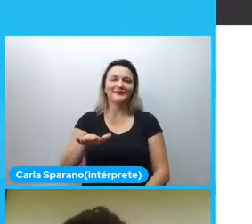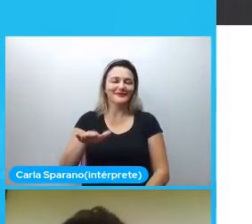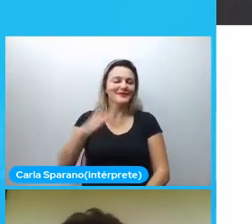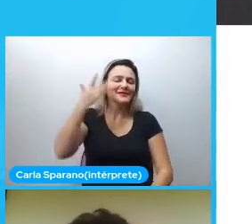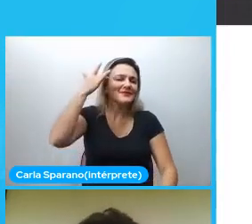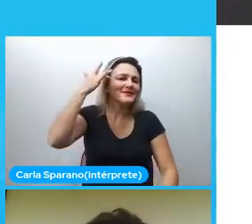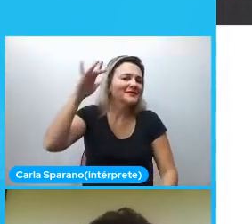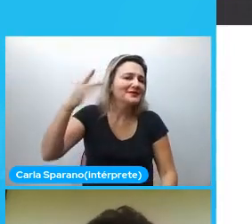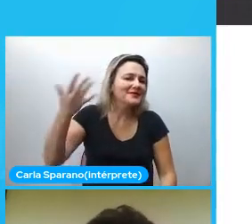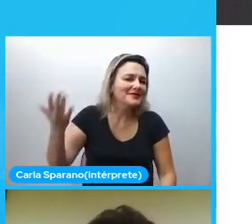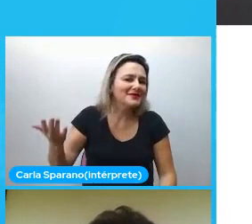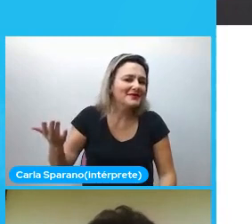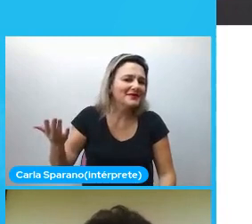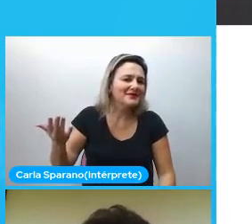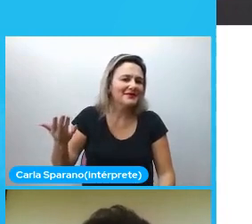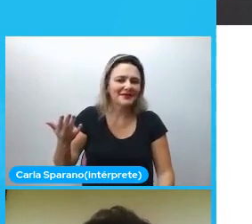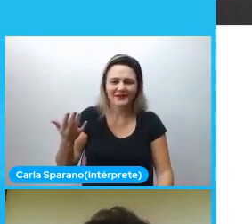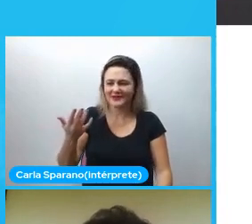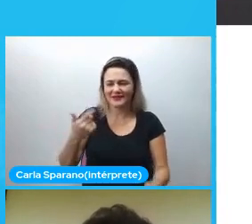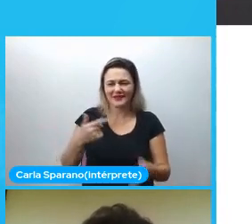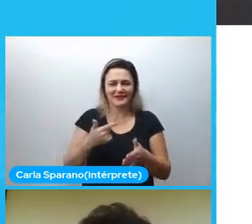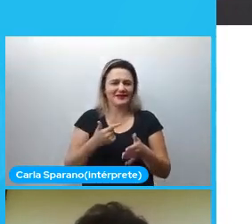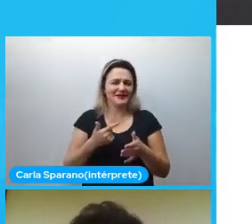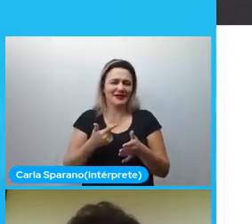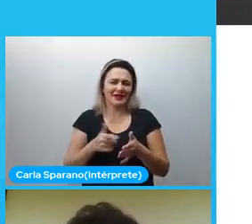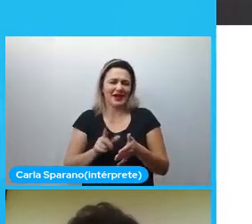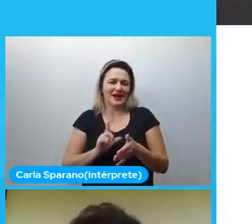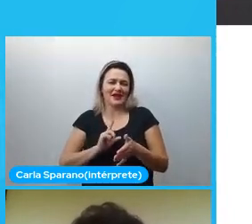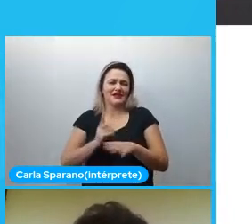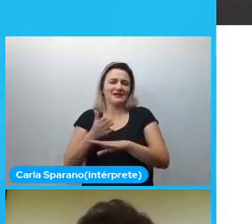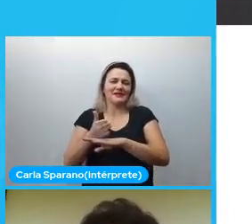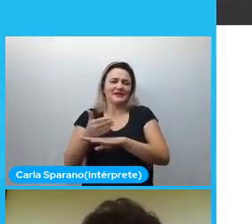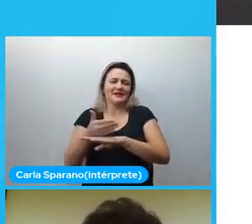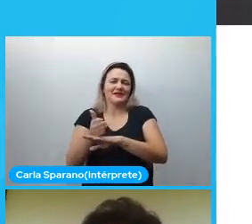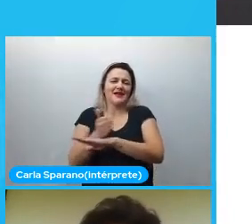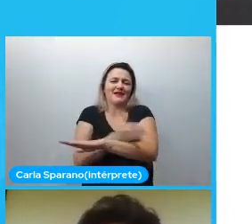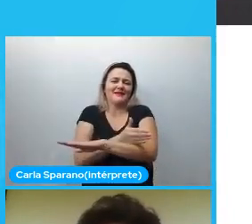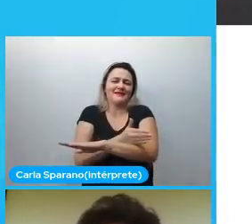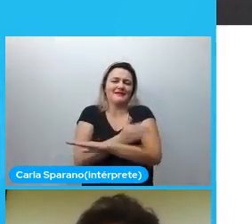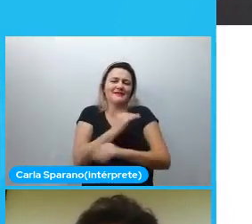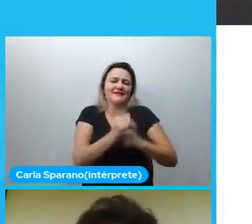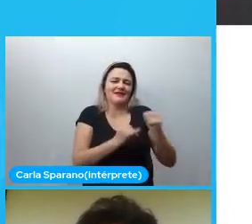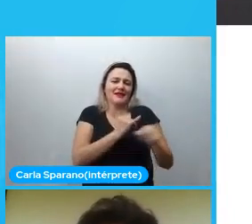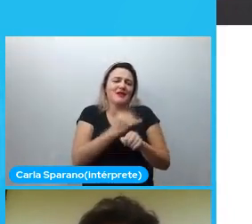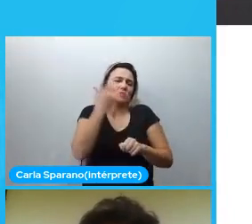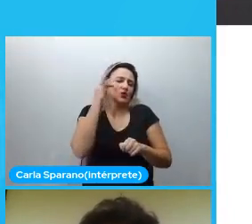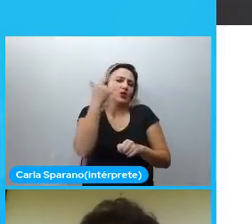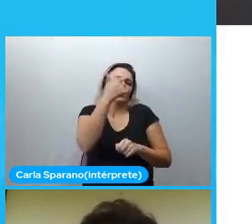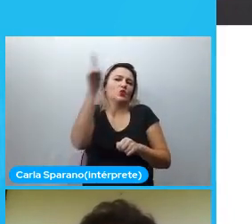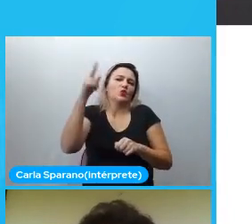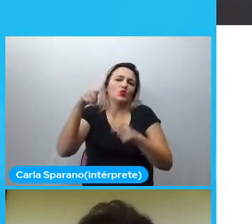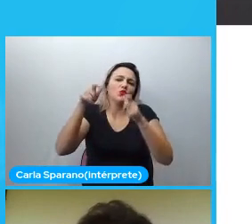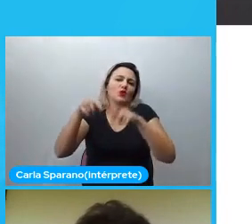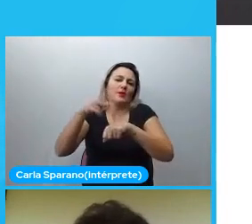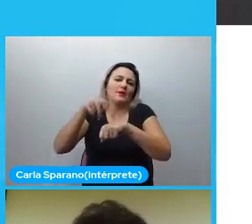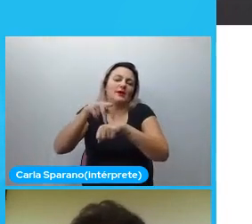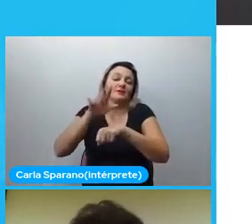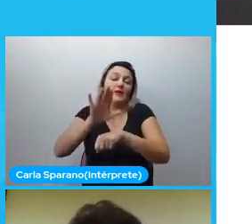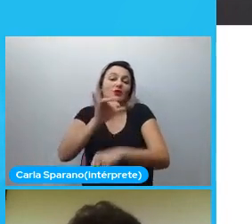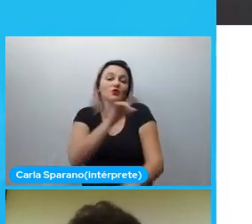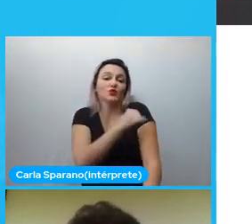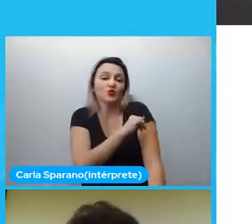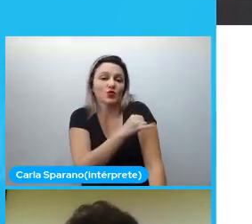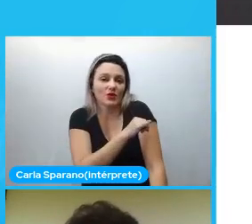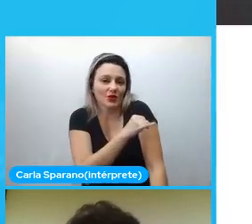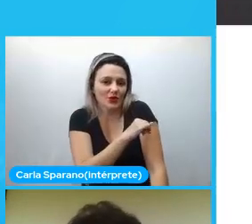sei, tipo, era pré-internet e tal. Eu não sei se isso aqui fez sucesso em outros lugares do país, como fez no Rio, mas no Rio era